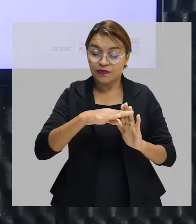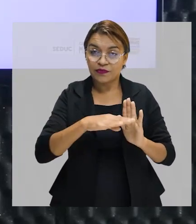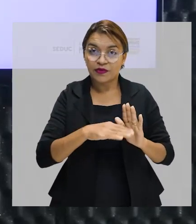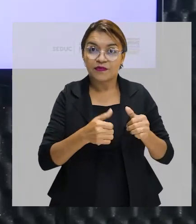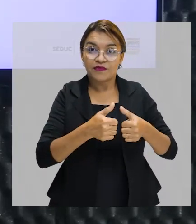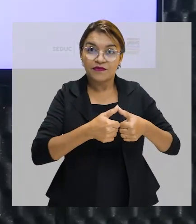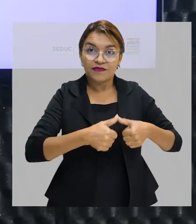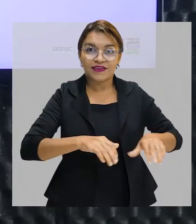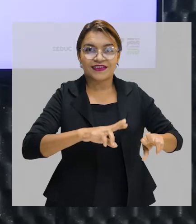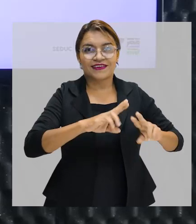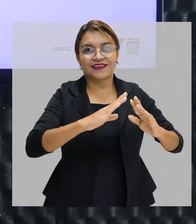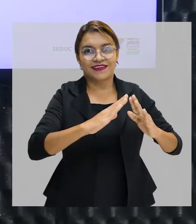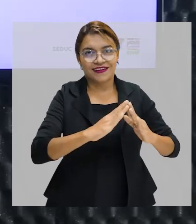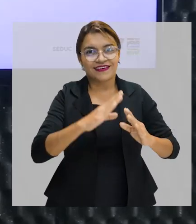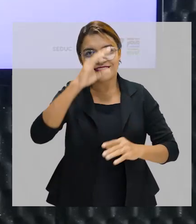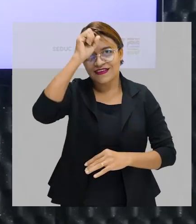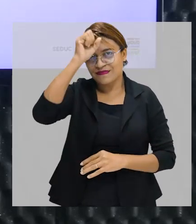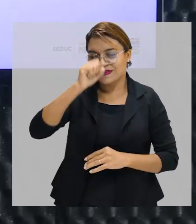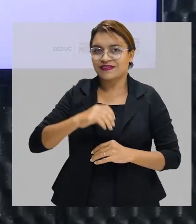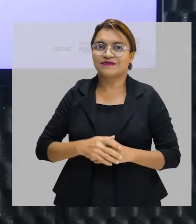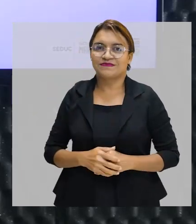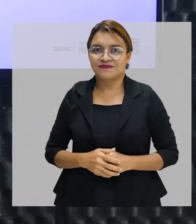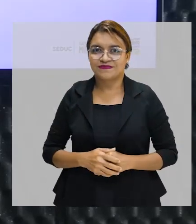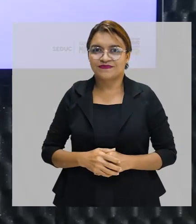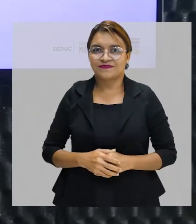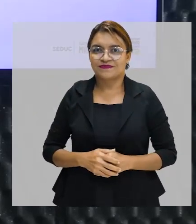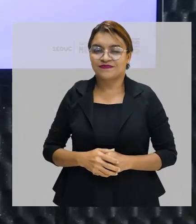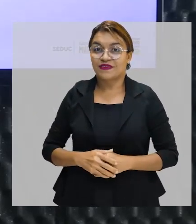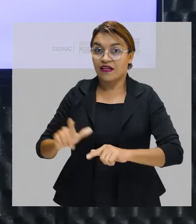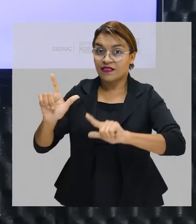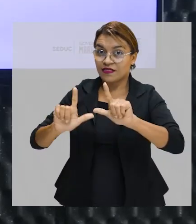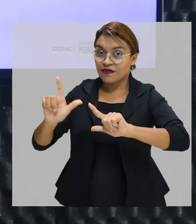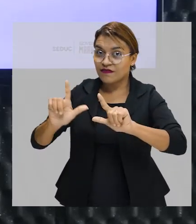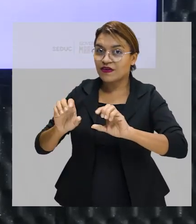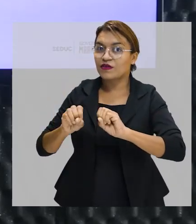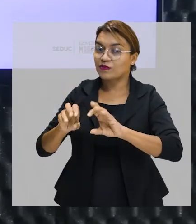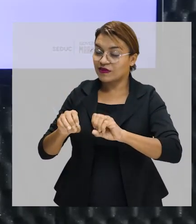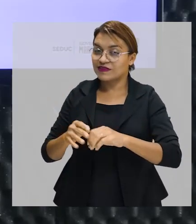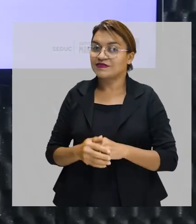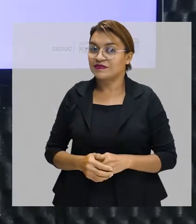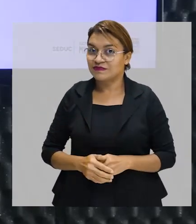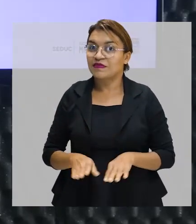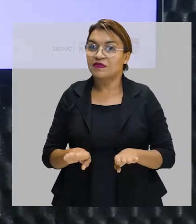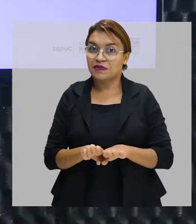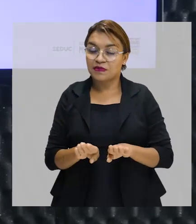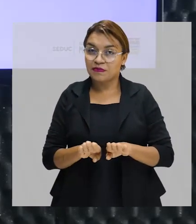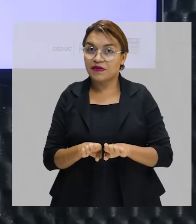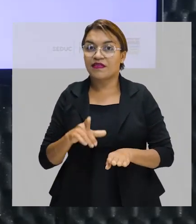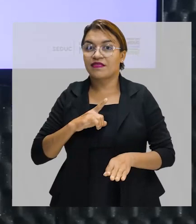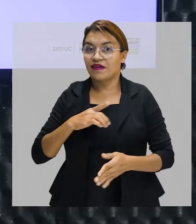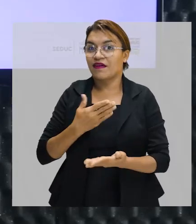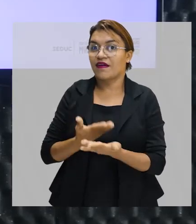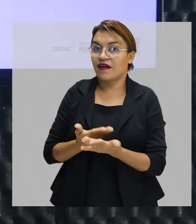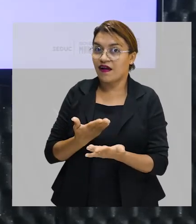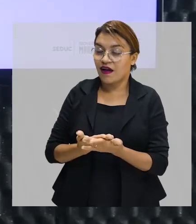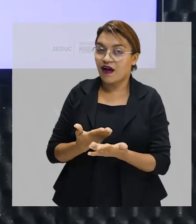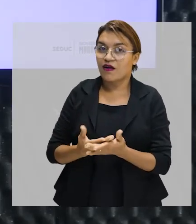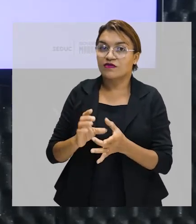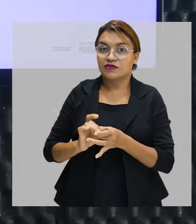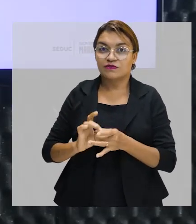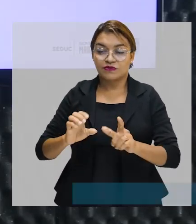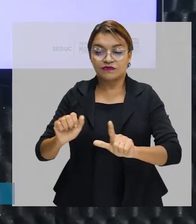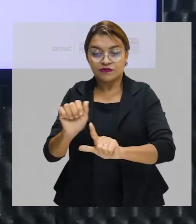em Casa Aprendendo, aqui na TV Educação. E claro, as aulas também estão disponíveis